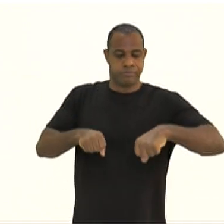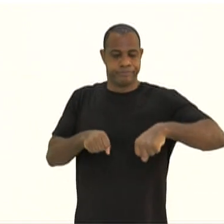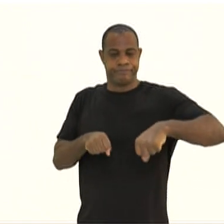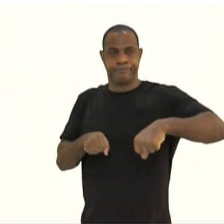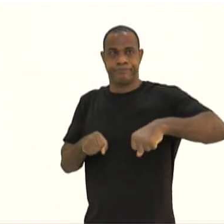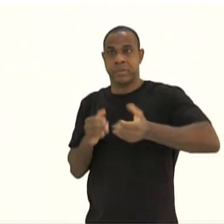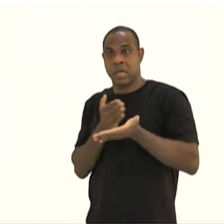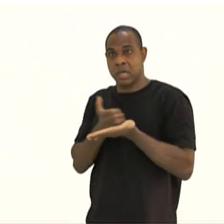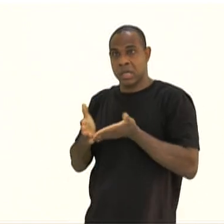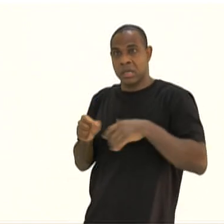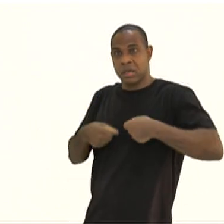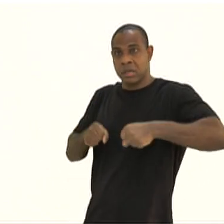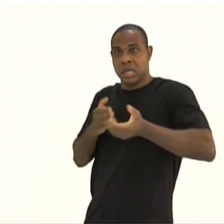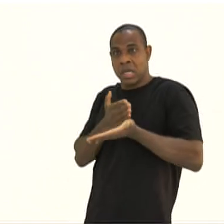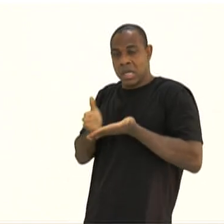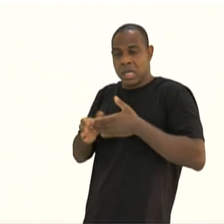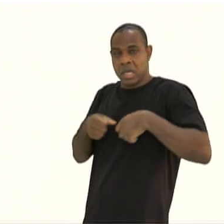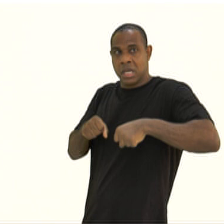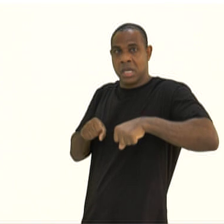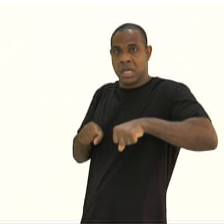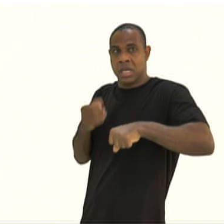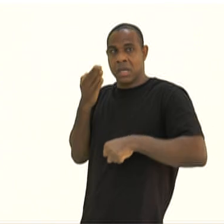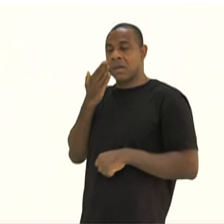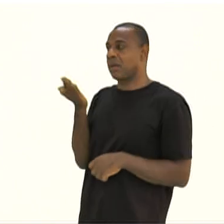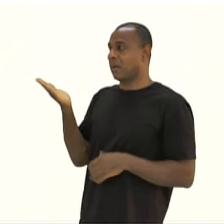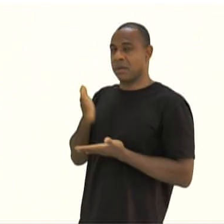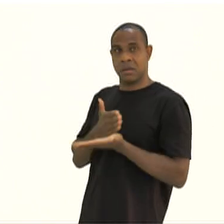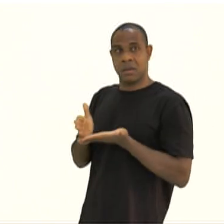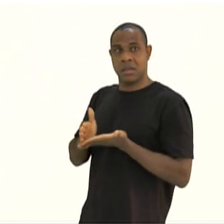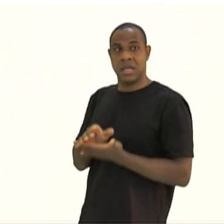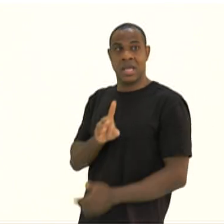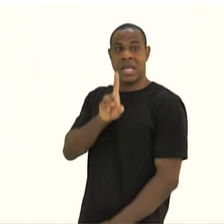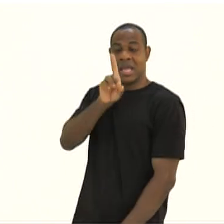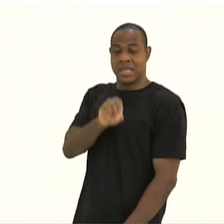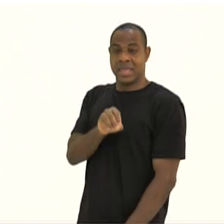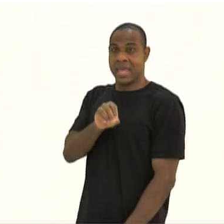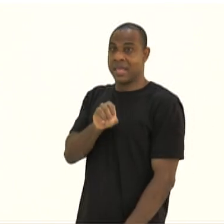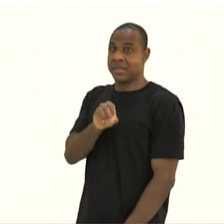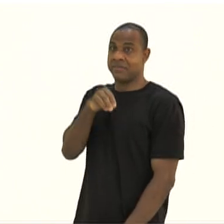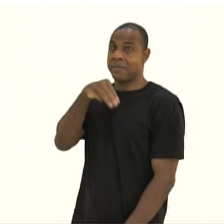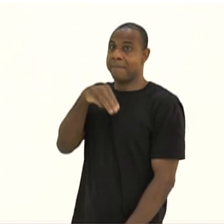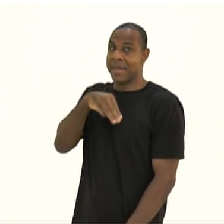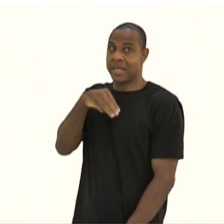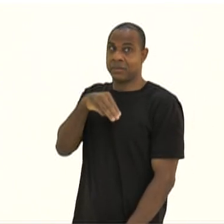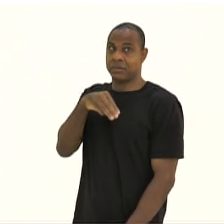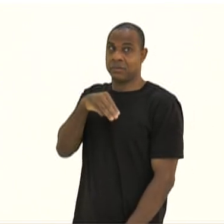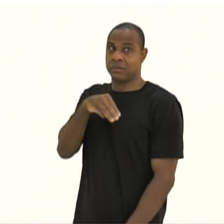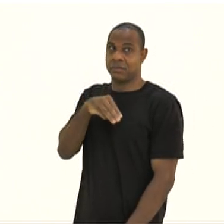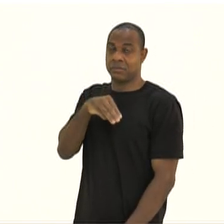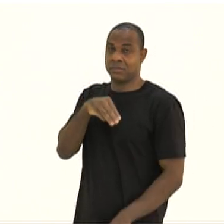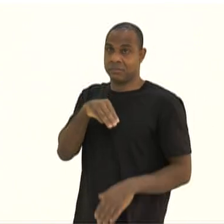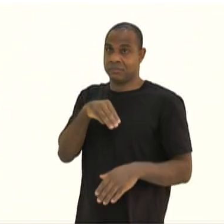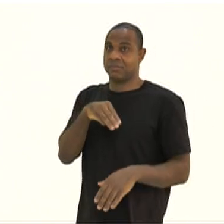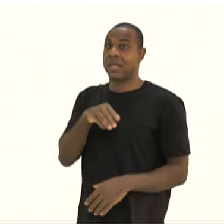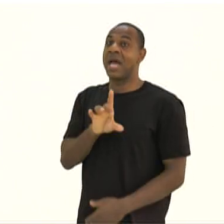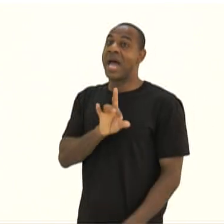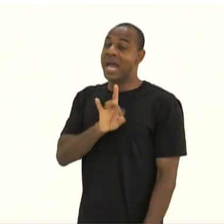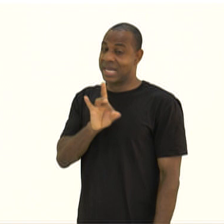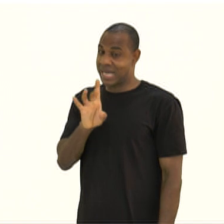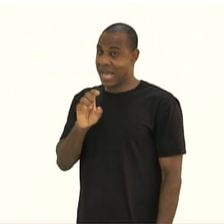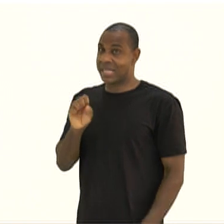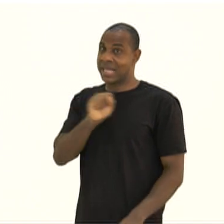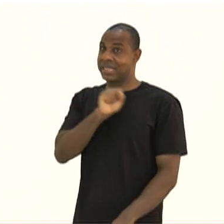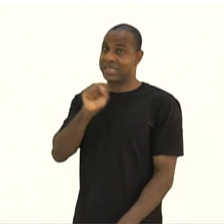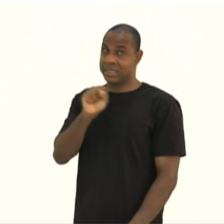velocidade inicial dela aqui, que a gente está vendo, né, é de 10 metros a cada segundo. Velocidade média